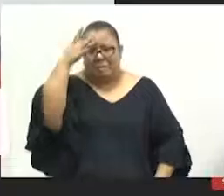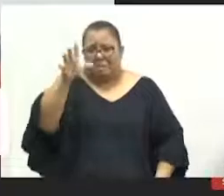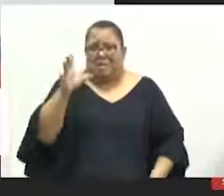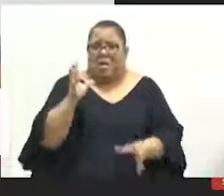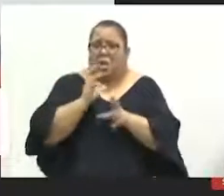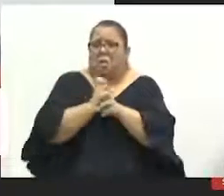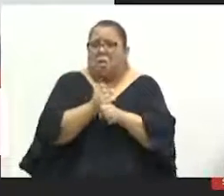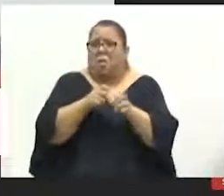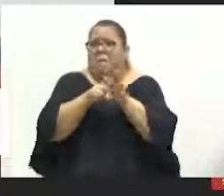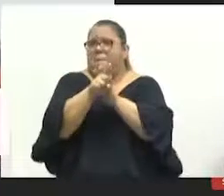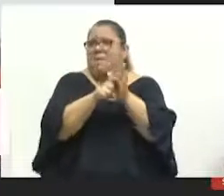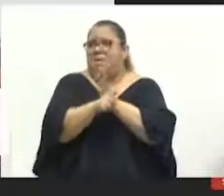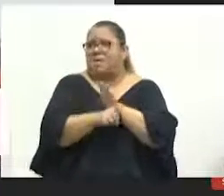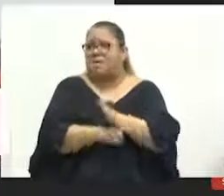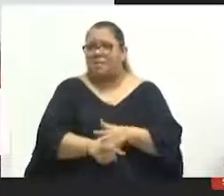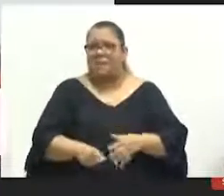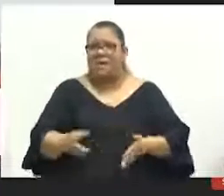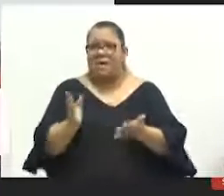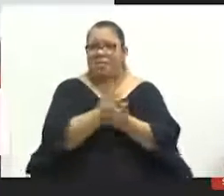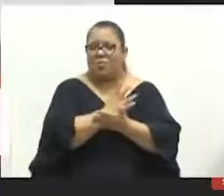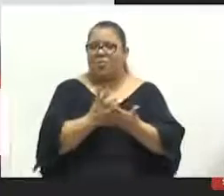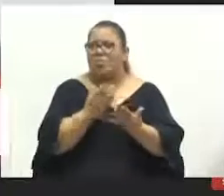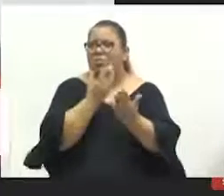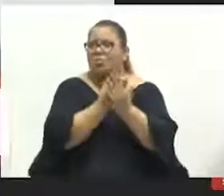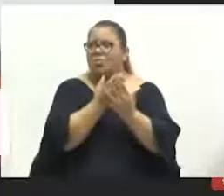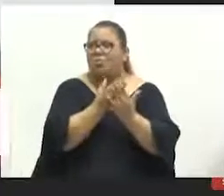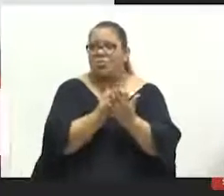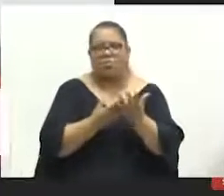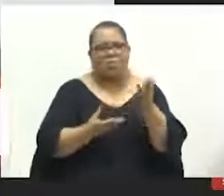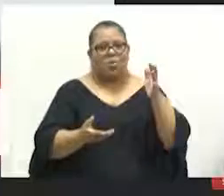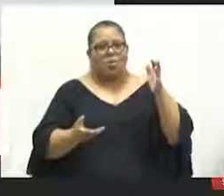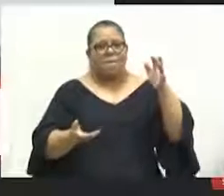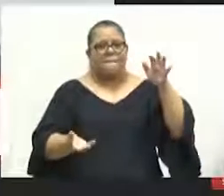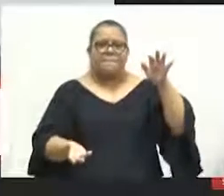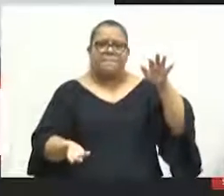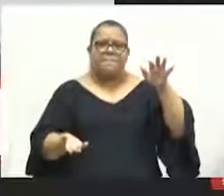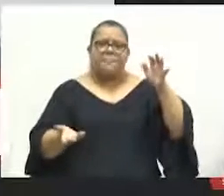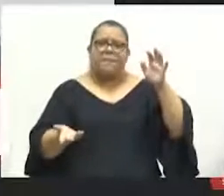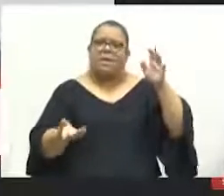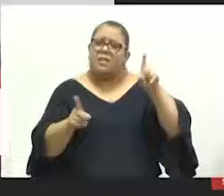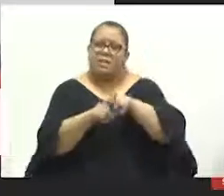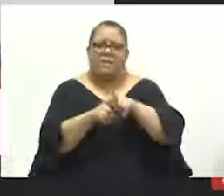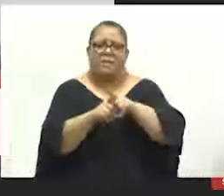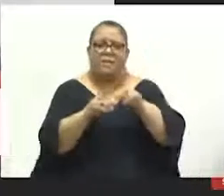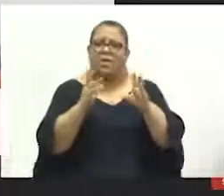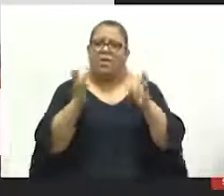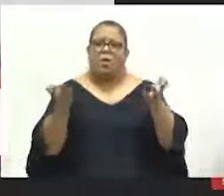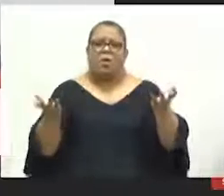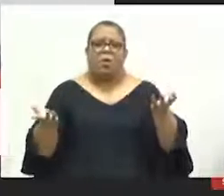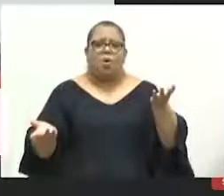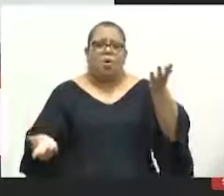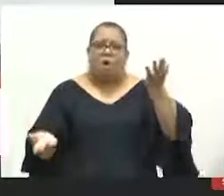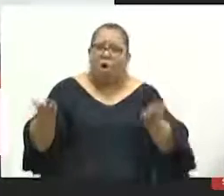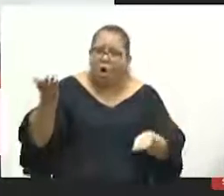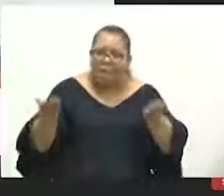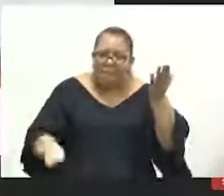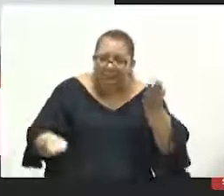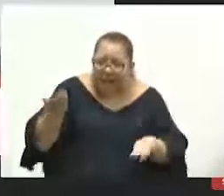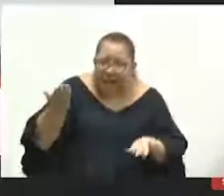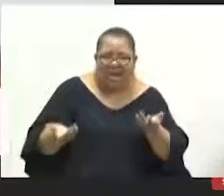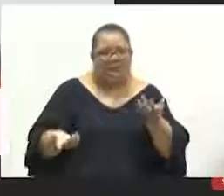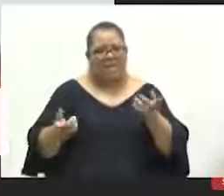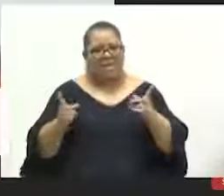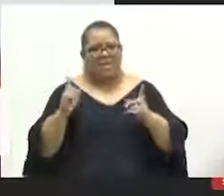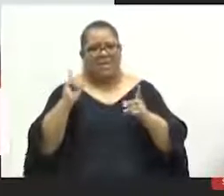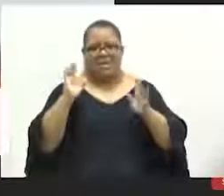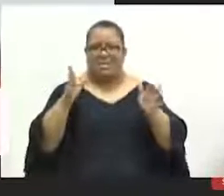provavelmente ele vai ter que fazer. Já existe estudo, existe parâmetro. Então, é liberar para os UNACONs e os CANCONs, dentro dos seus contratos,